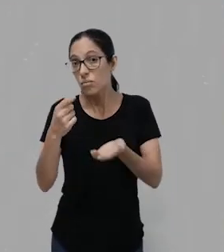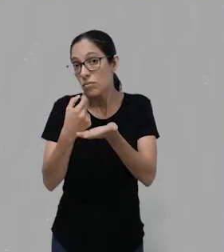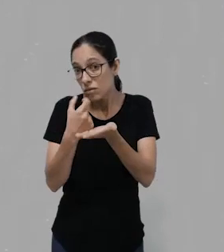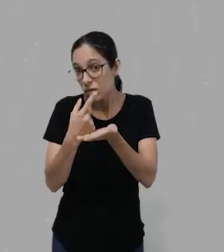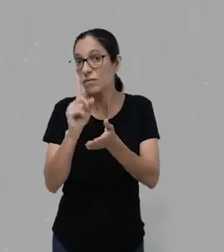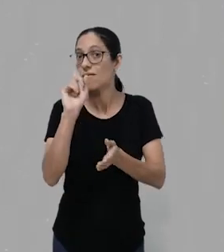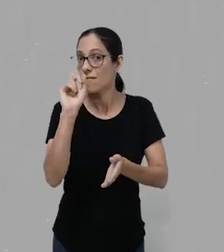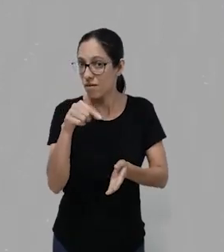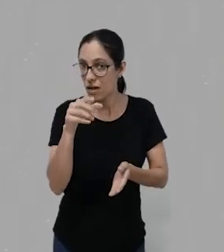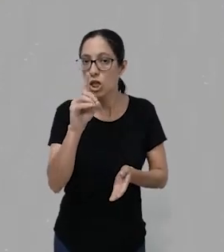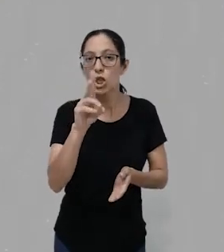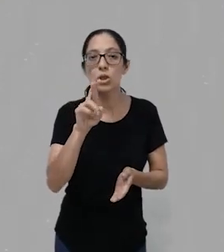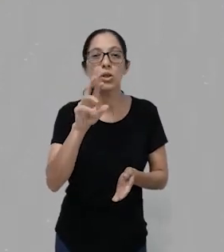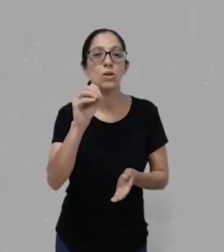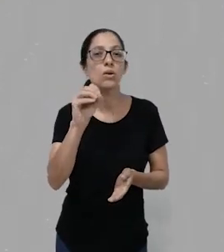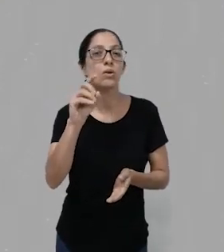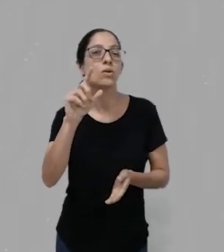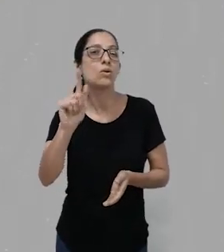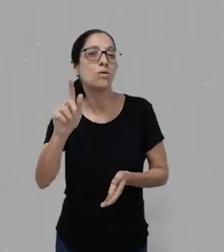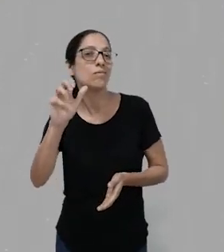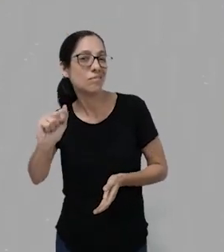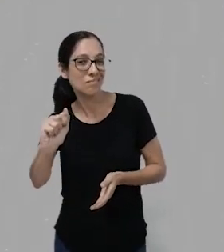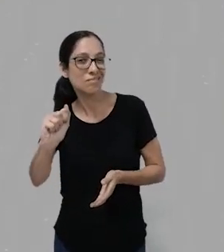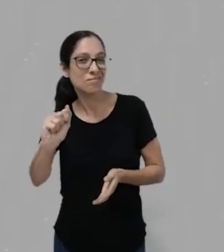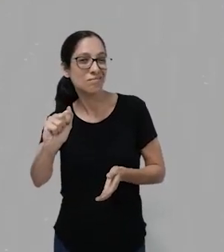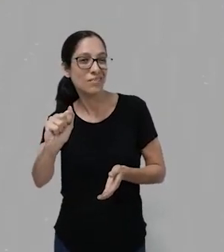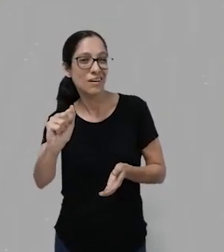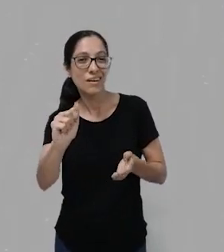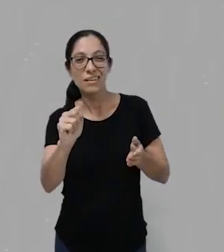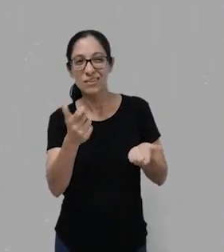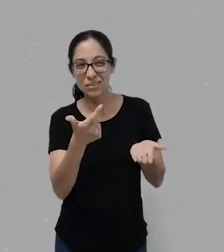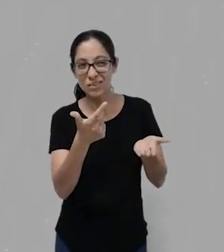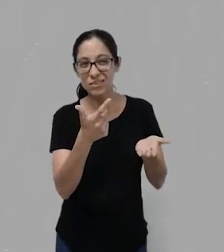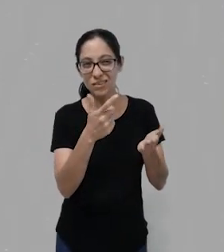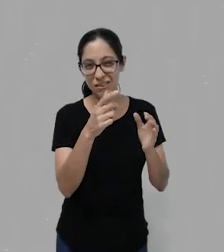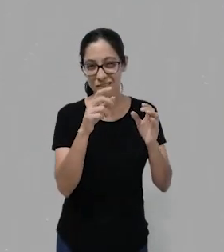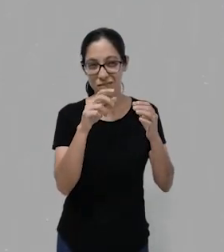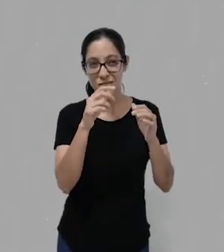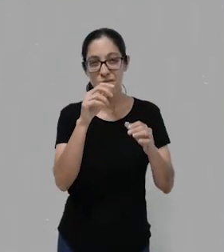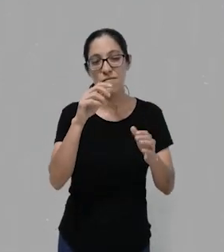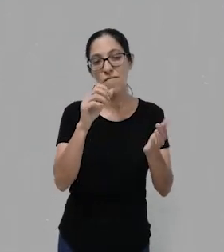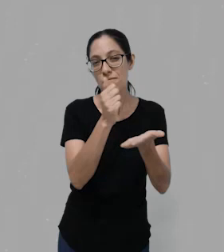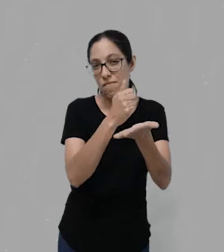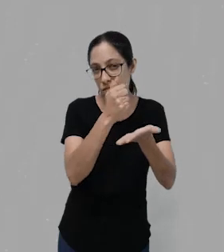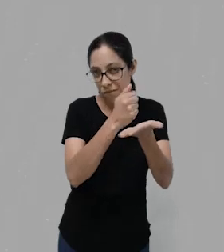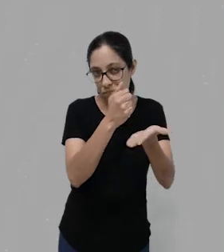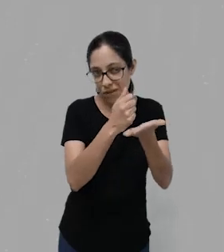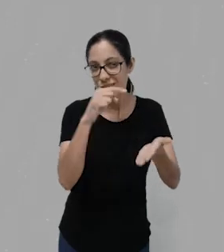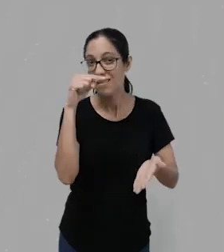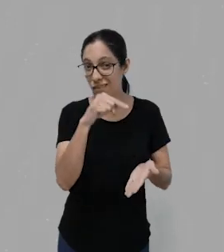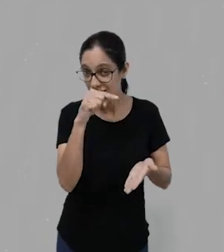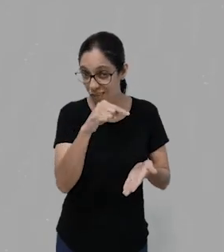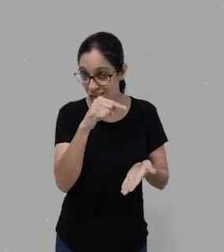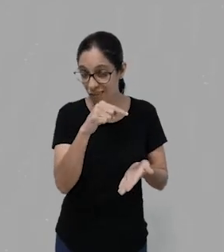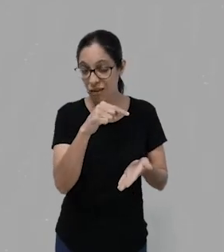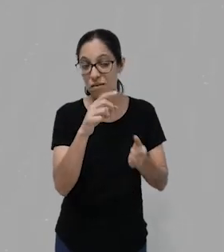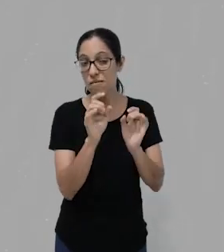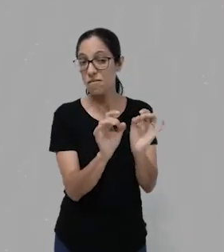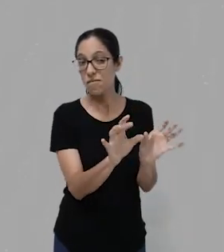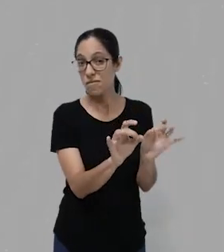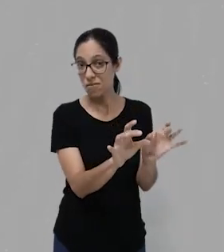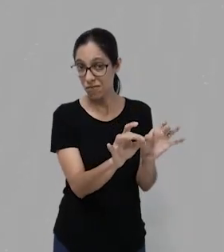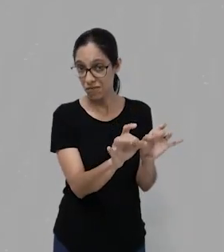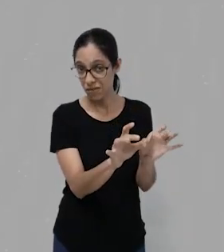que algumas farmácias são chamadas de drogaria, isso, aquilo, outro. Recebe esse nome porque lá vendem substâncias que são capazes